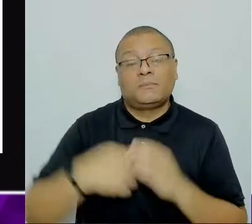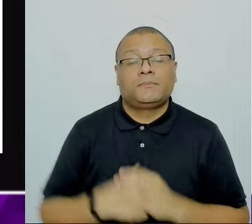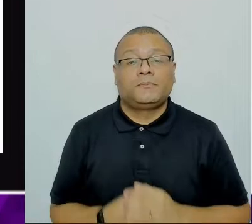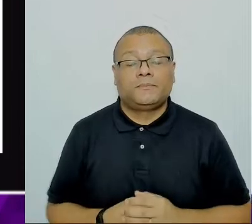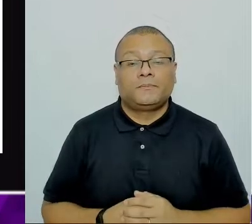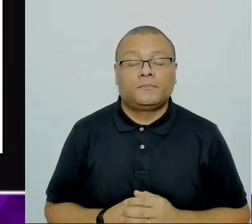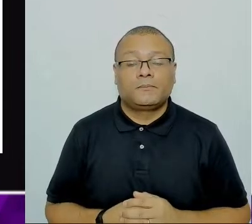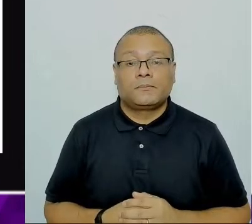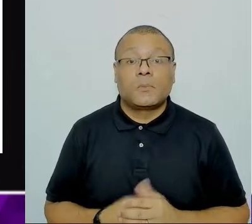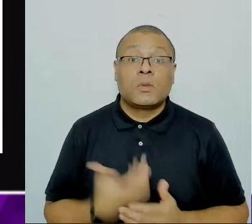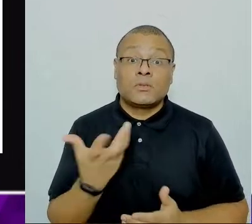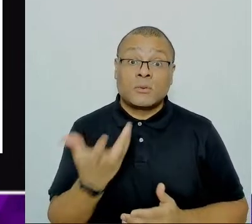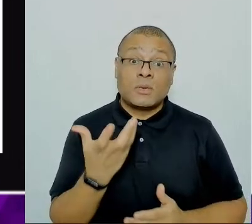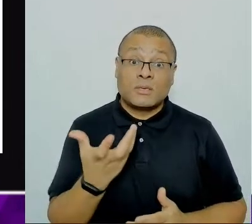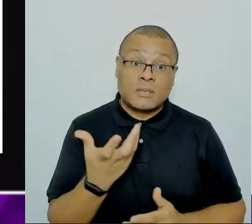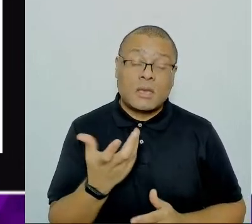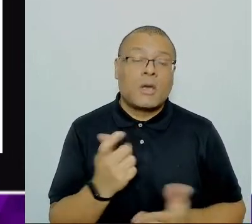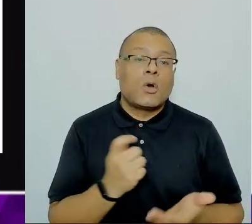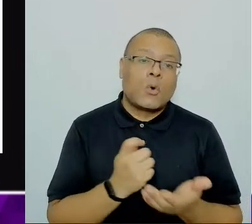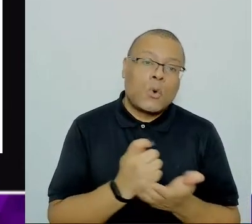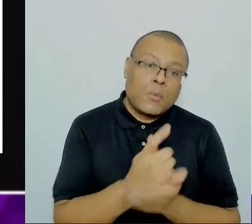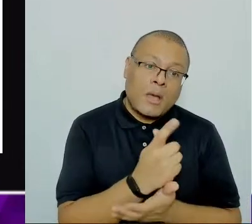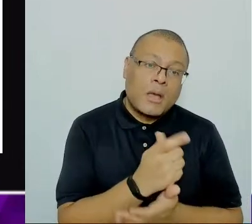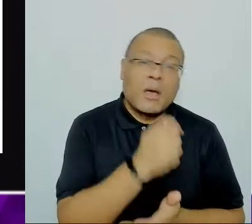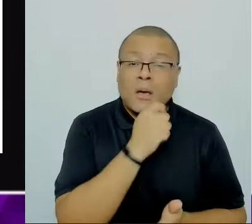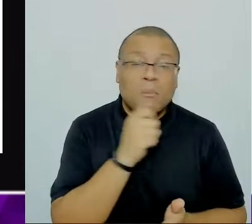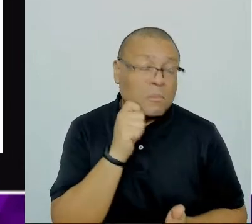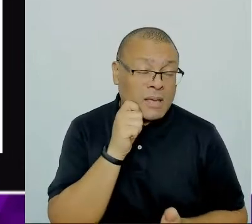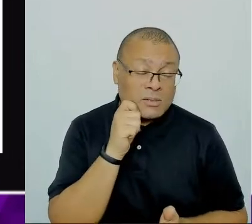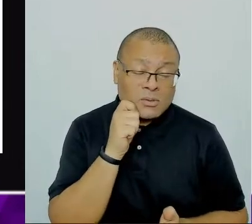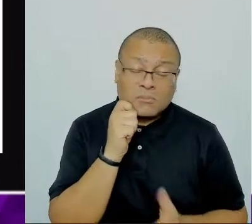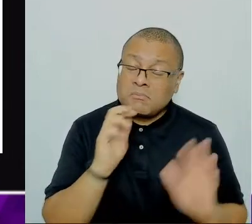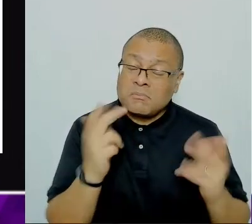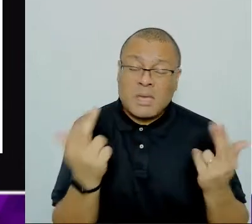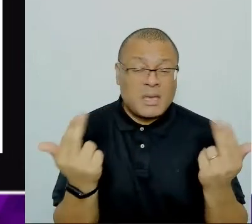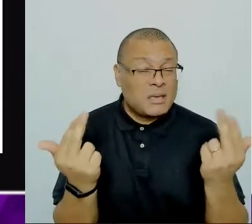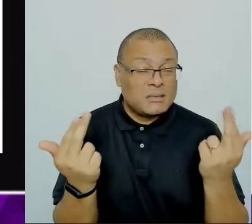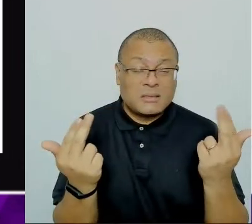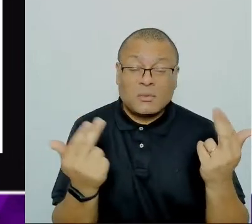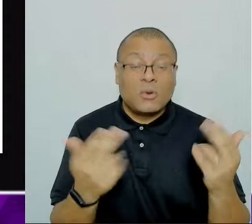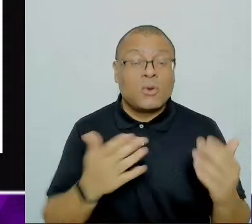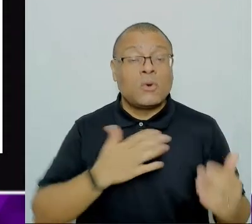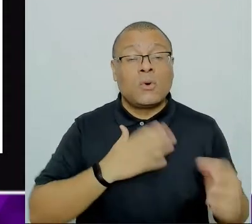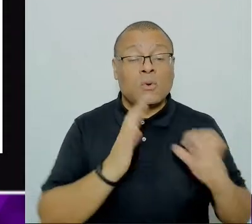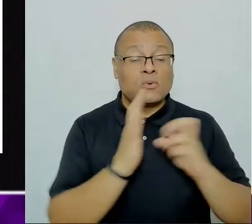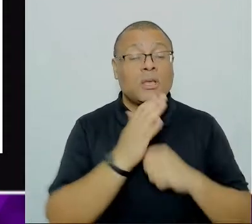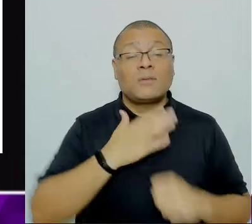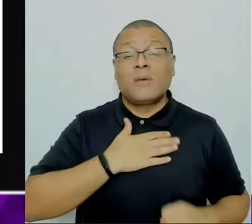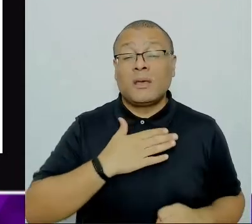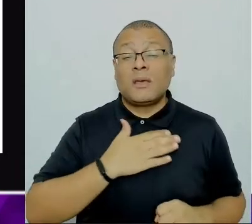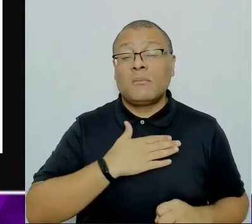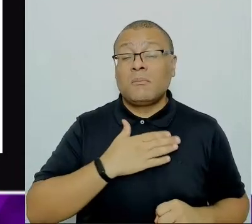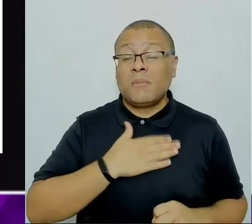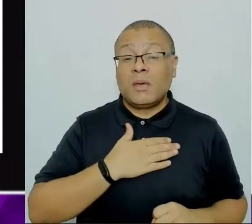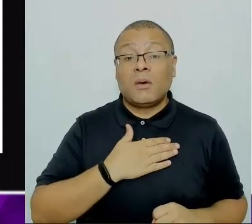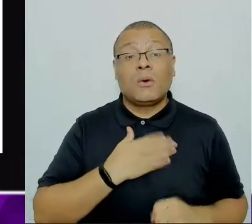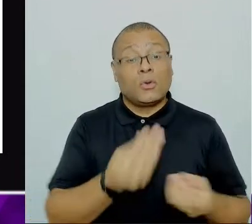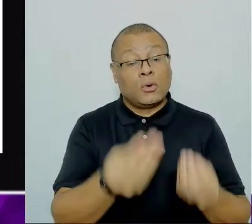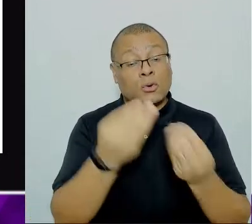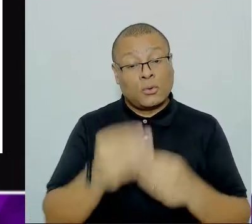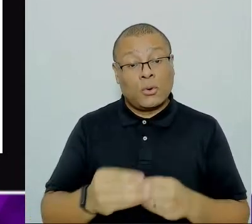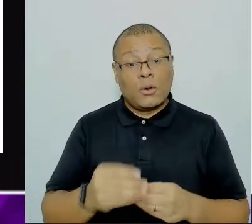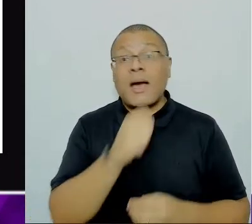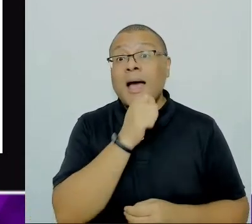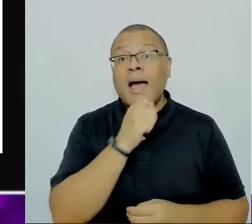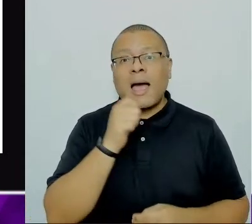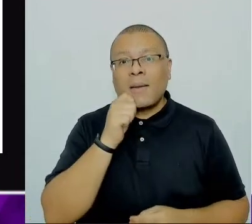Se eu quiser comprar o Amazon Prime, é a mesma coisa. Eu vou pegar os meus dados, os dados são meus. E eu ofereço ali para o Amazon Prime para ele